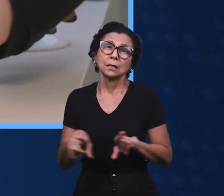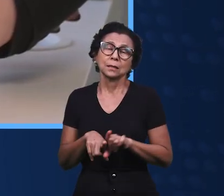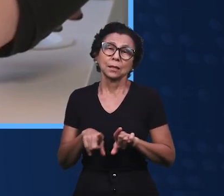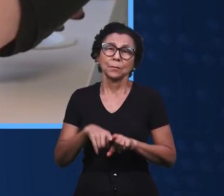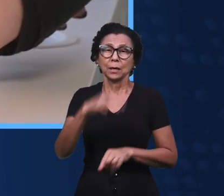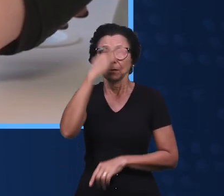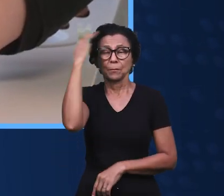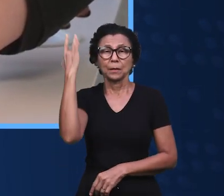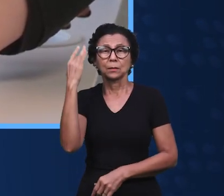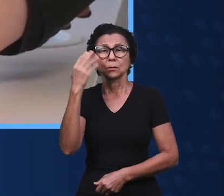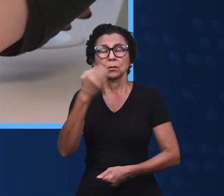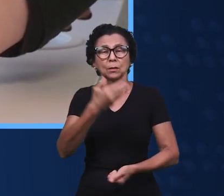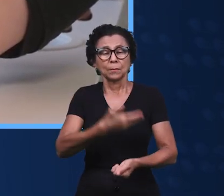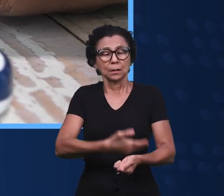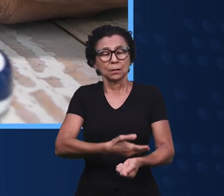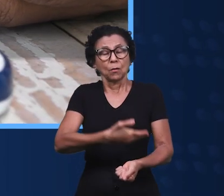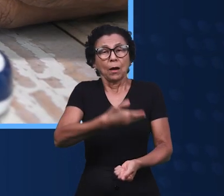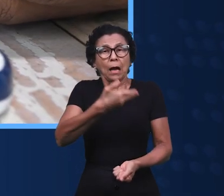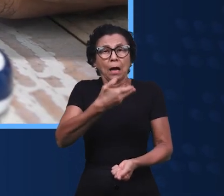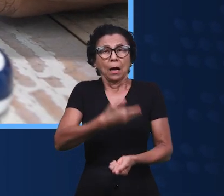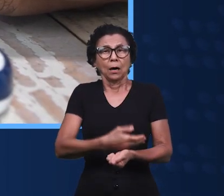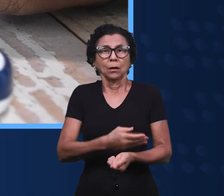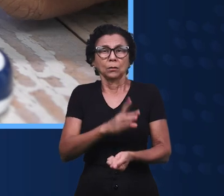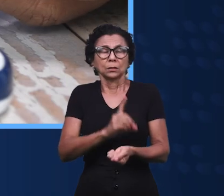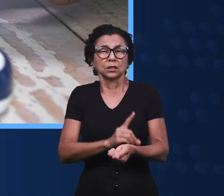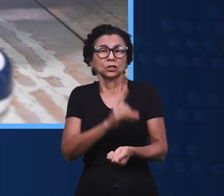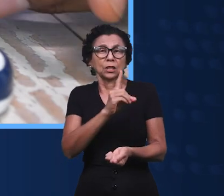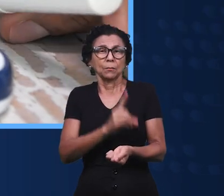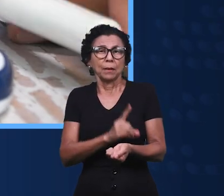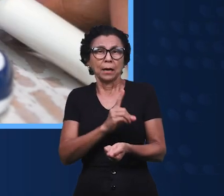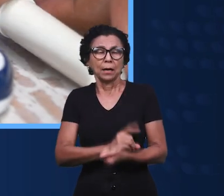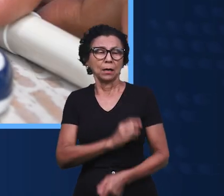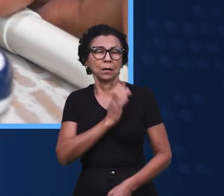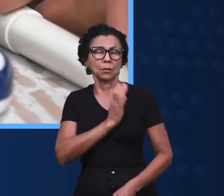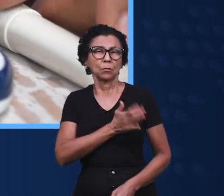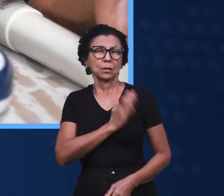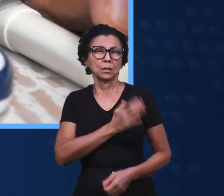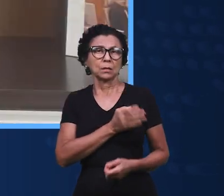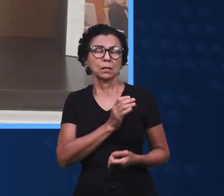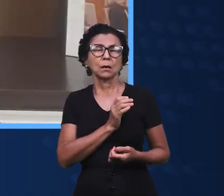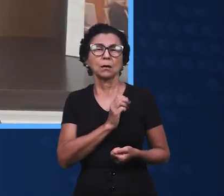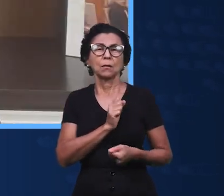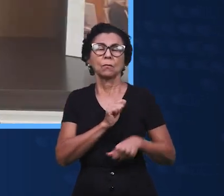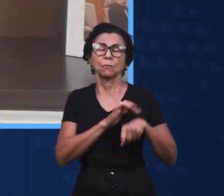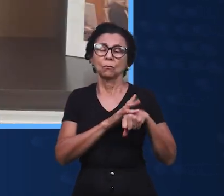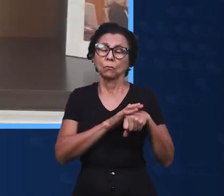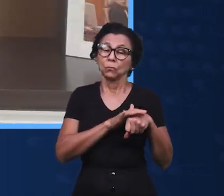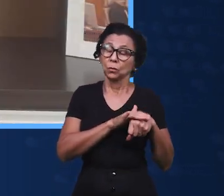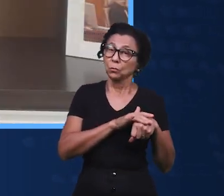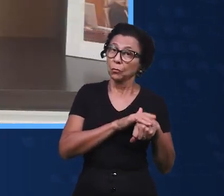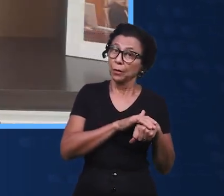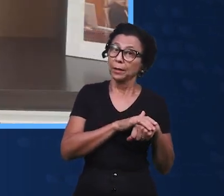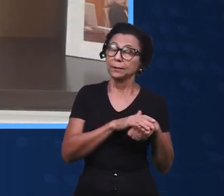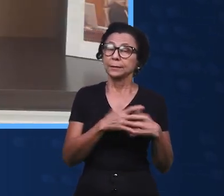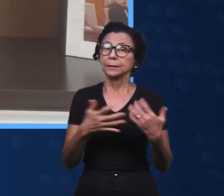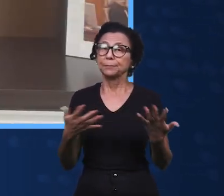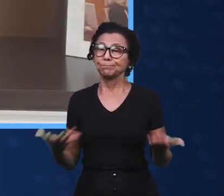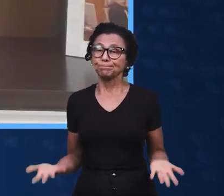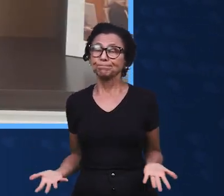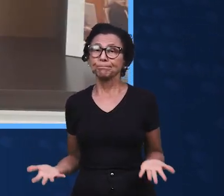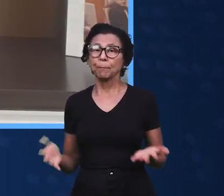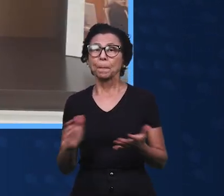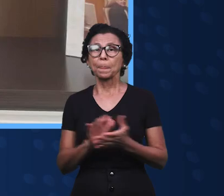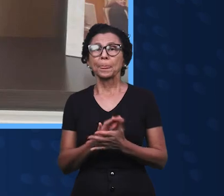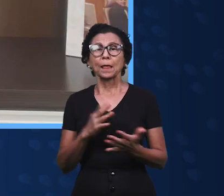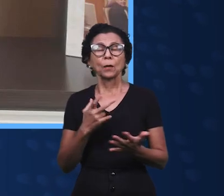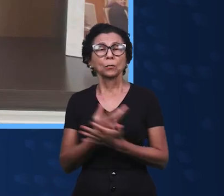como hipertensão, diabetes, doenças cardíacas. E com tudo isso, a pandemia ela levou